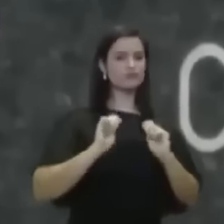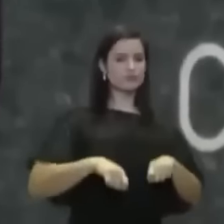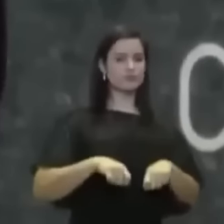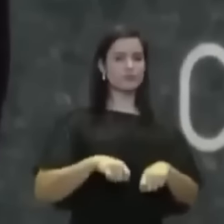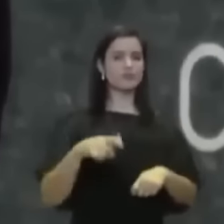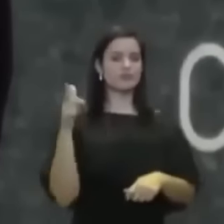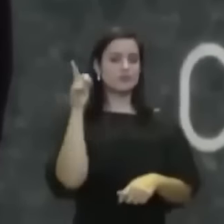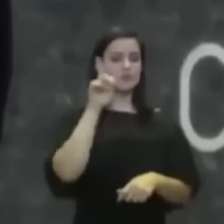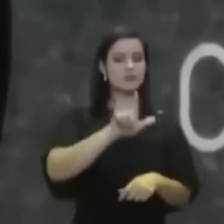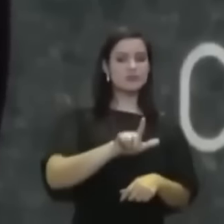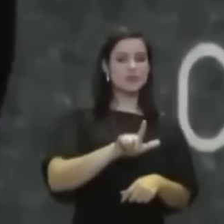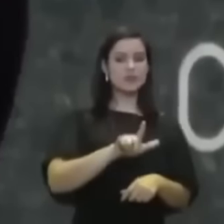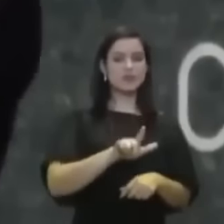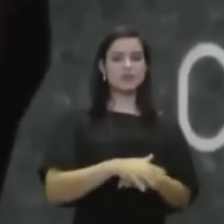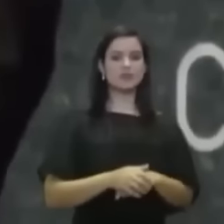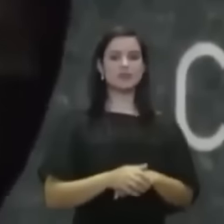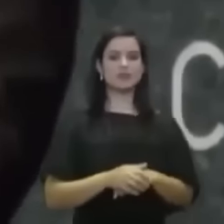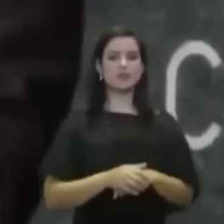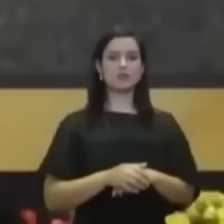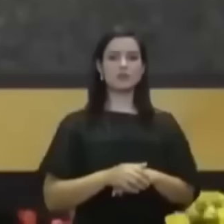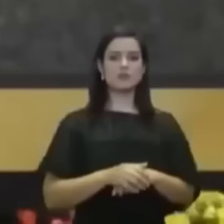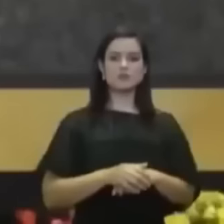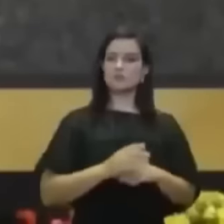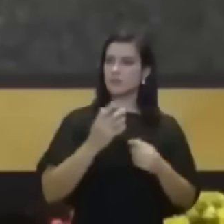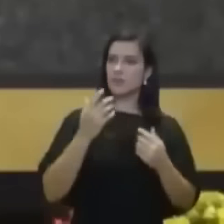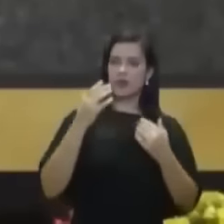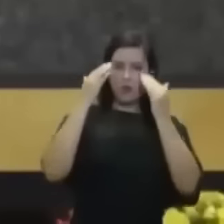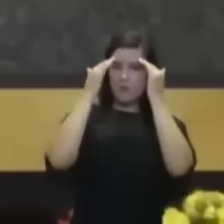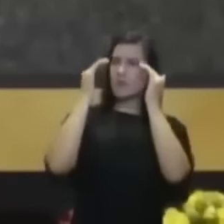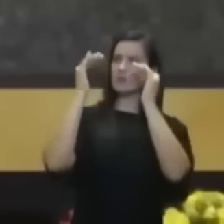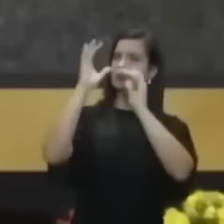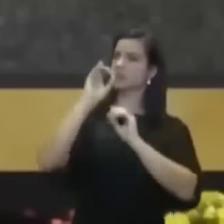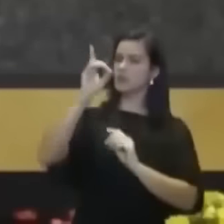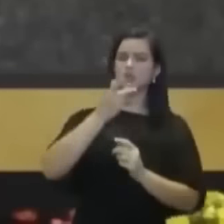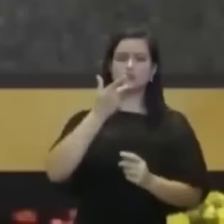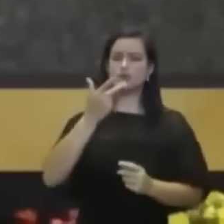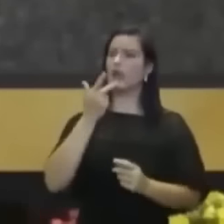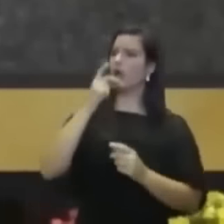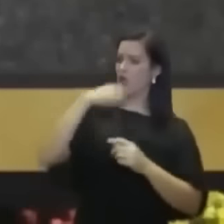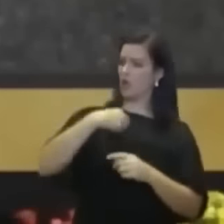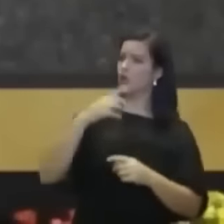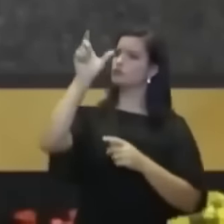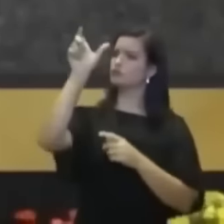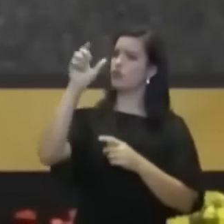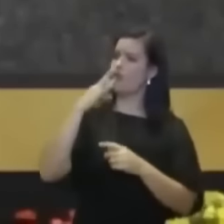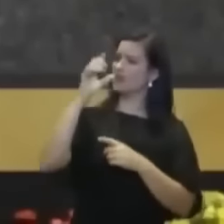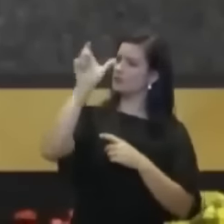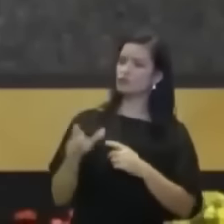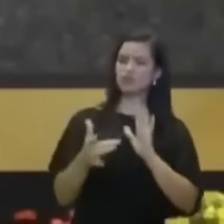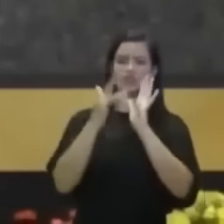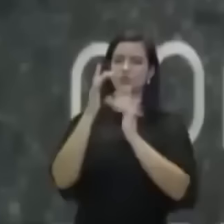mais robusta e cristalina profissão de fé. Tu és o Cristo, Filho do Deus vivo. Para em